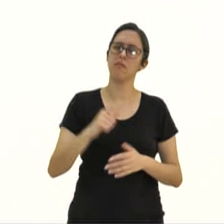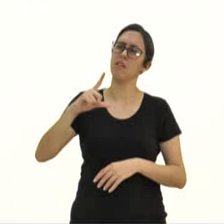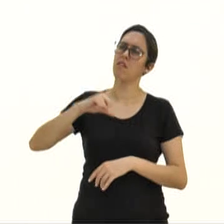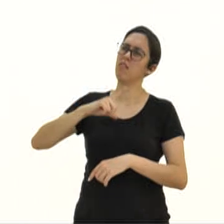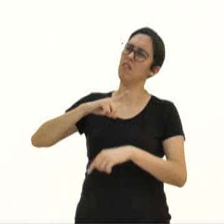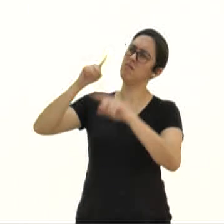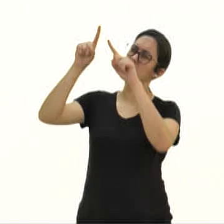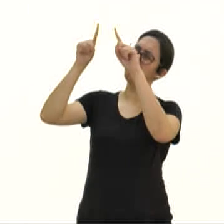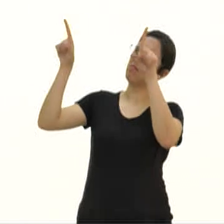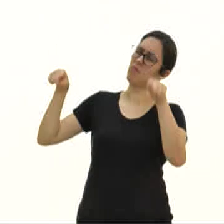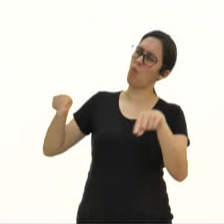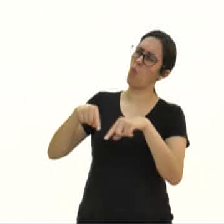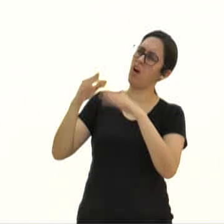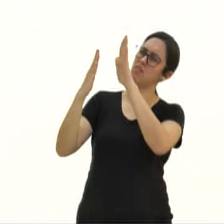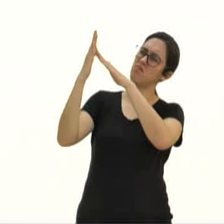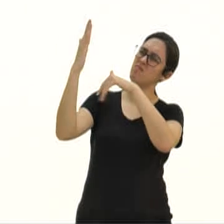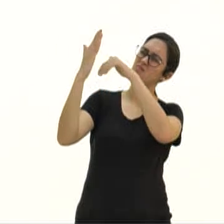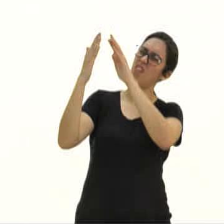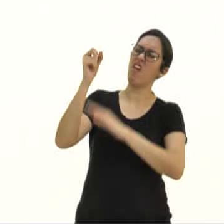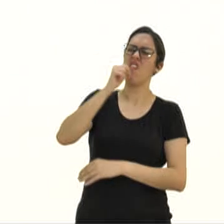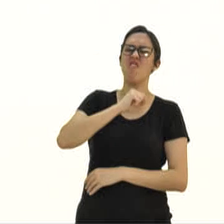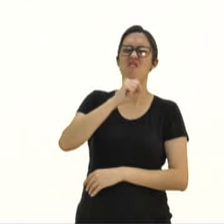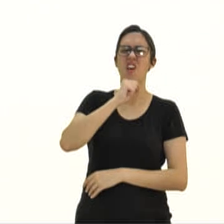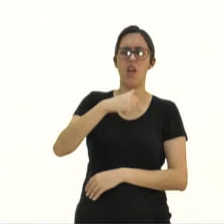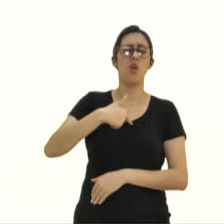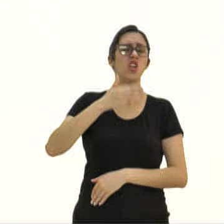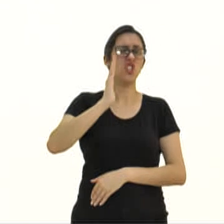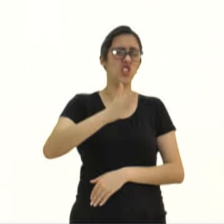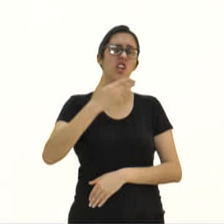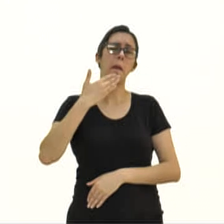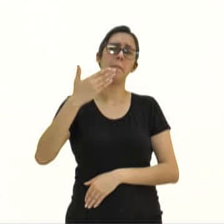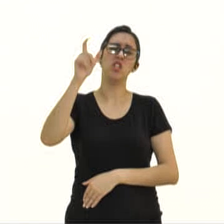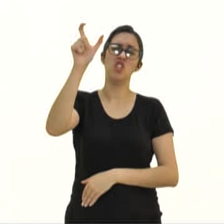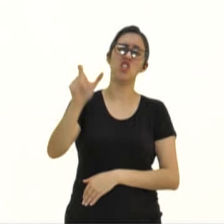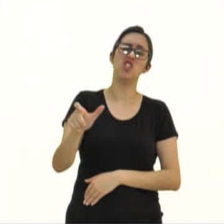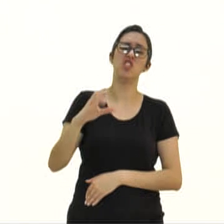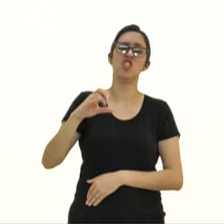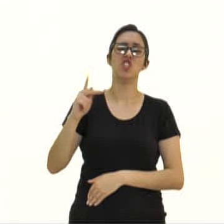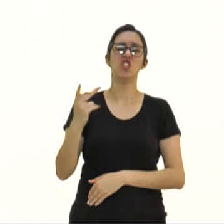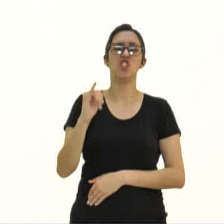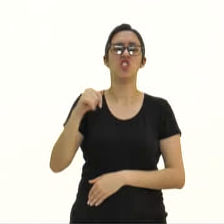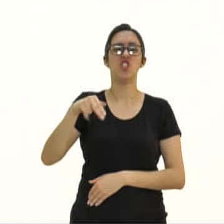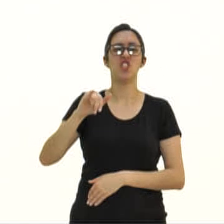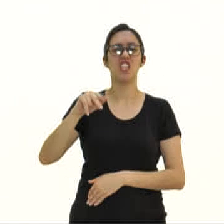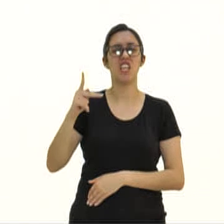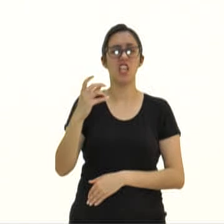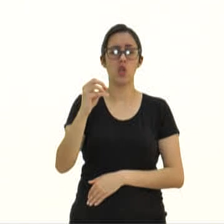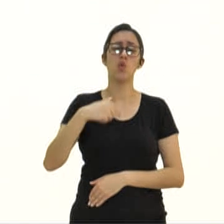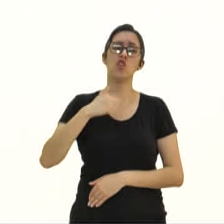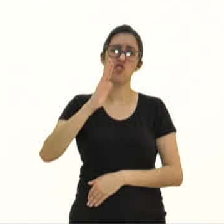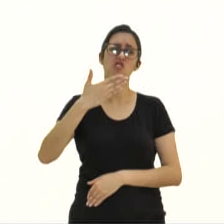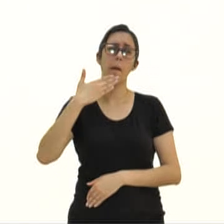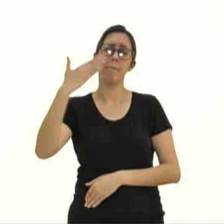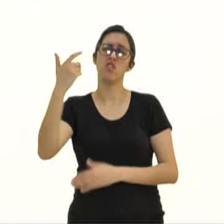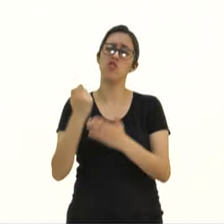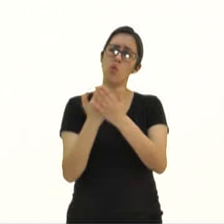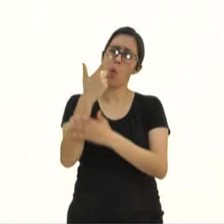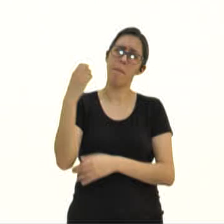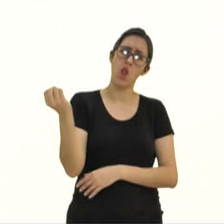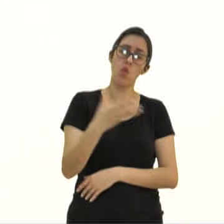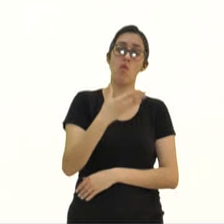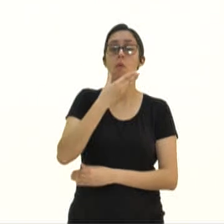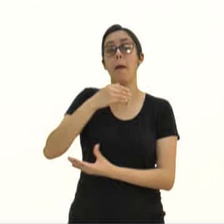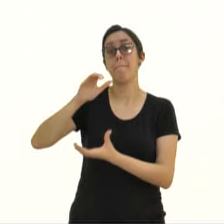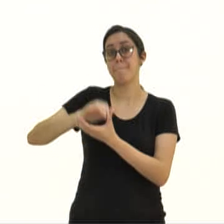velhos. Já pedi a Chiquinho para comprar outros. Chiquinho era o marido. Os quadros falavam do